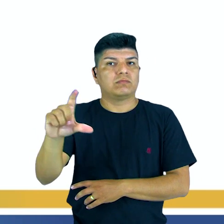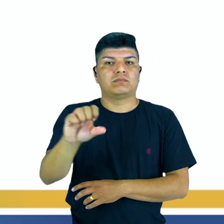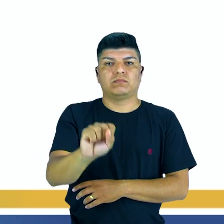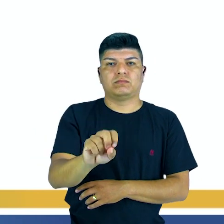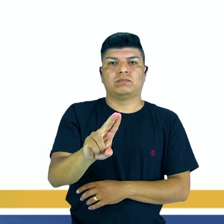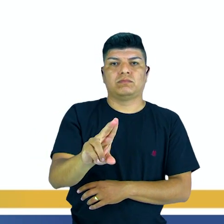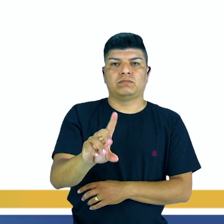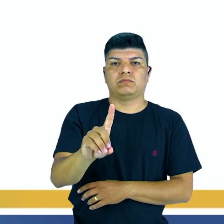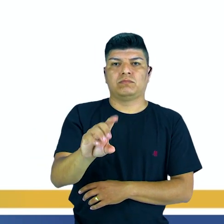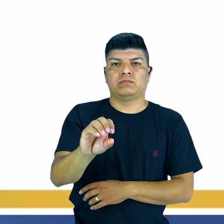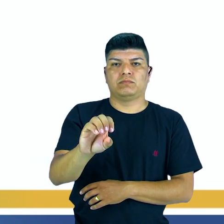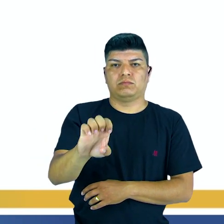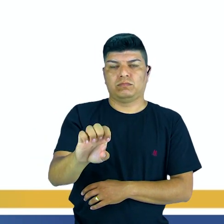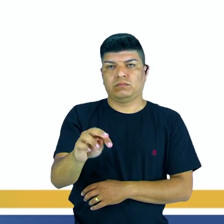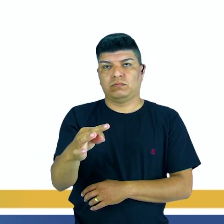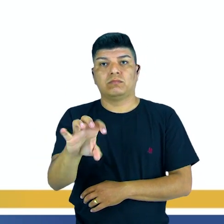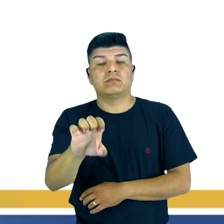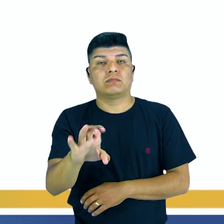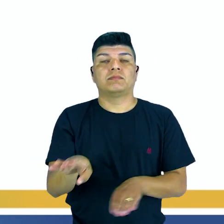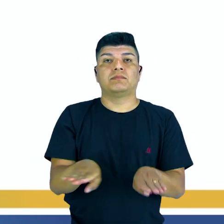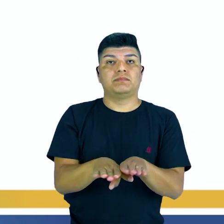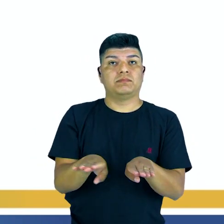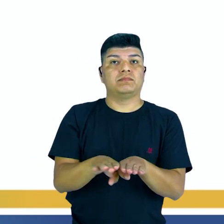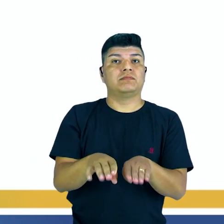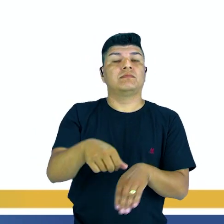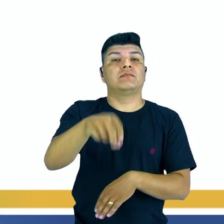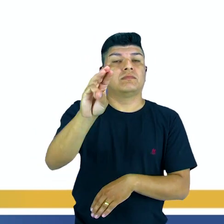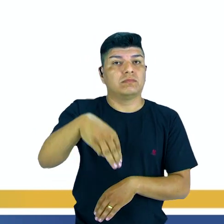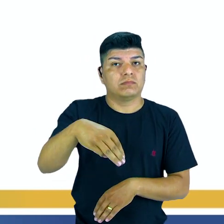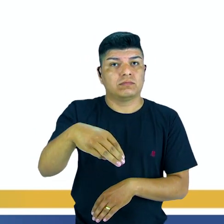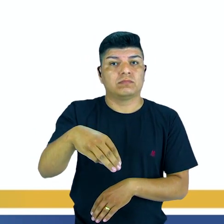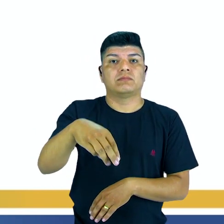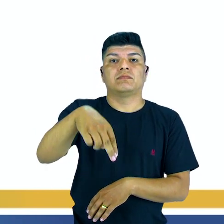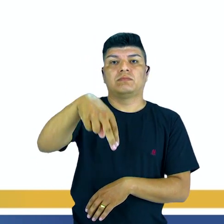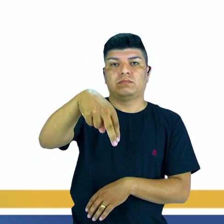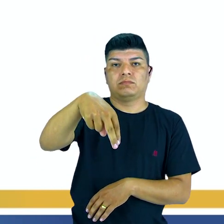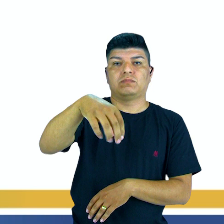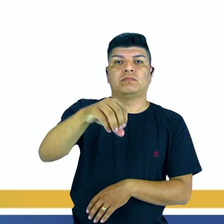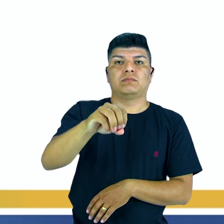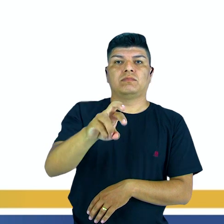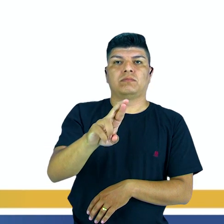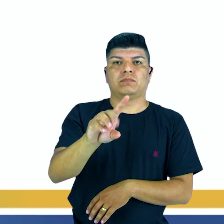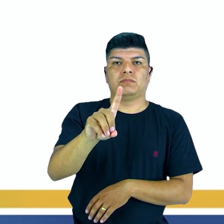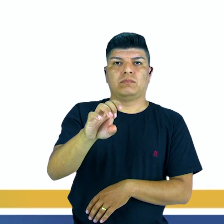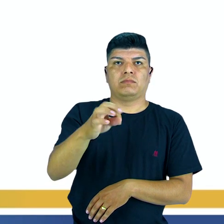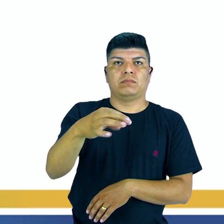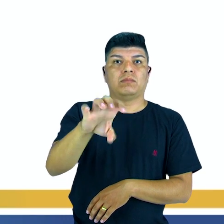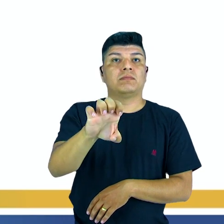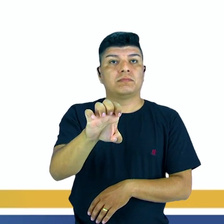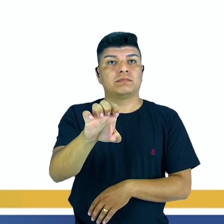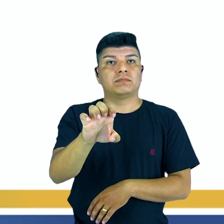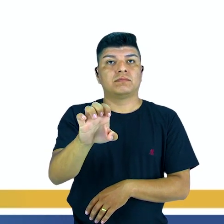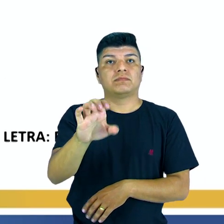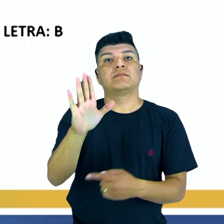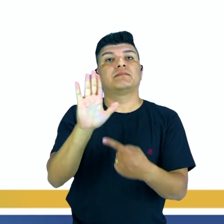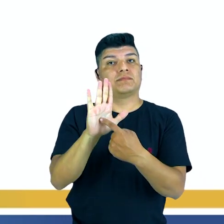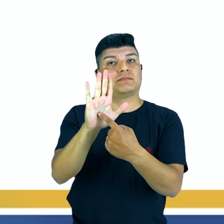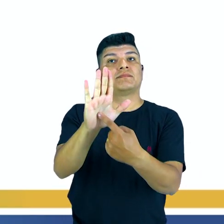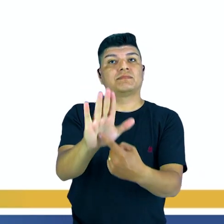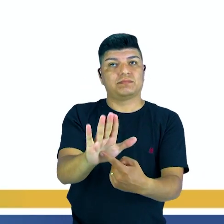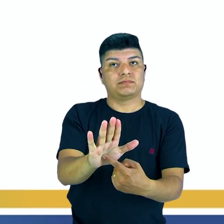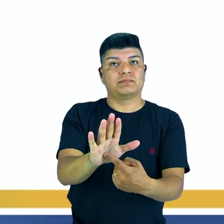Sudeste. E entre o norte e o leste, nós temos quem? O nordeste. E aí, galera? Seria, tá?